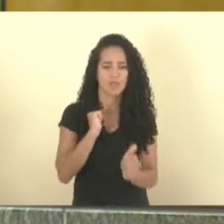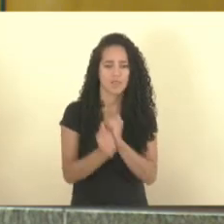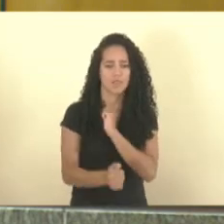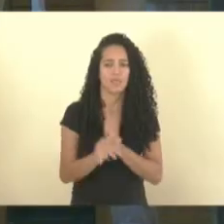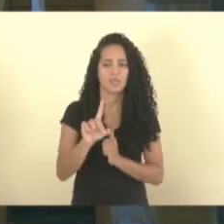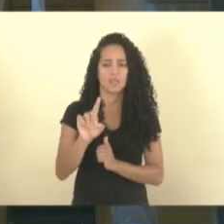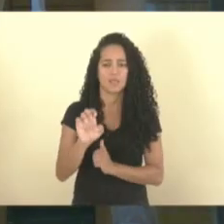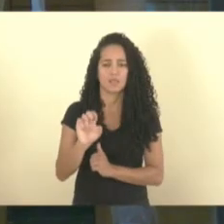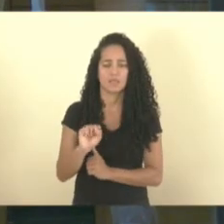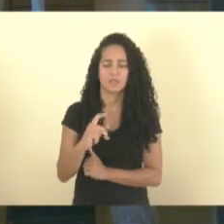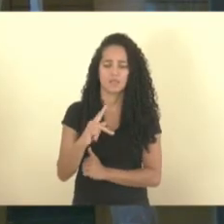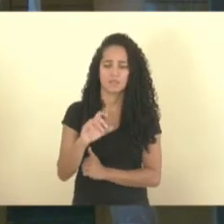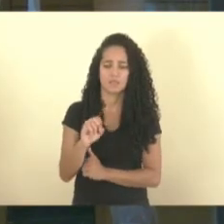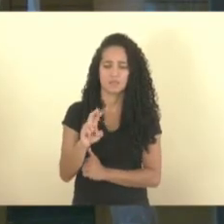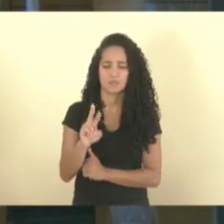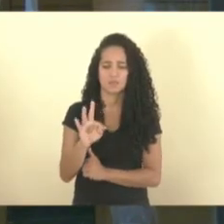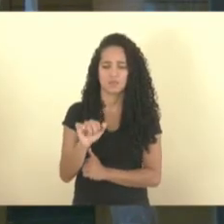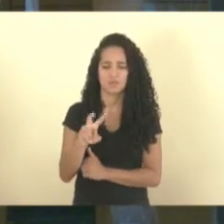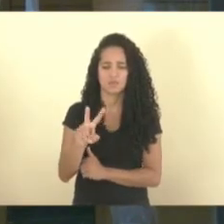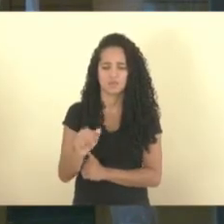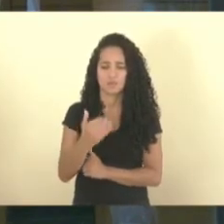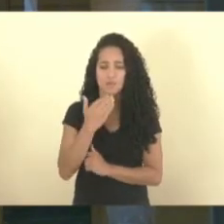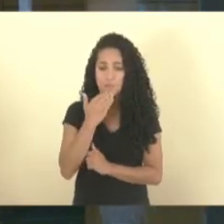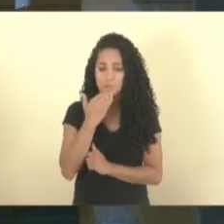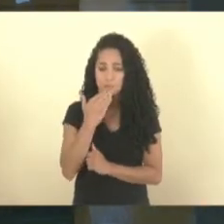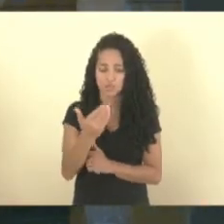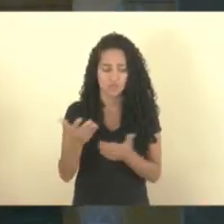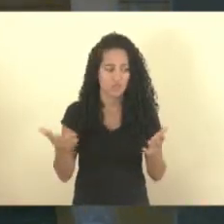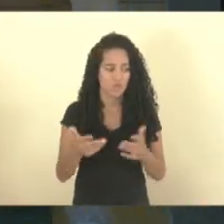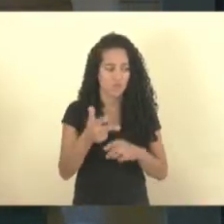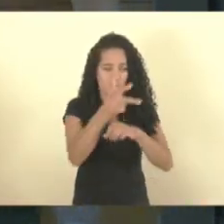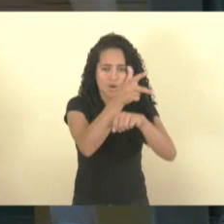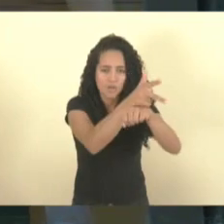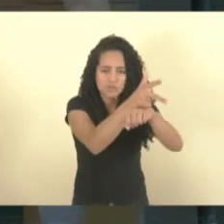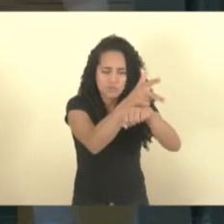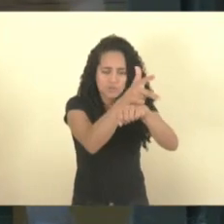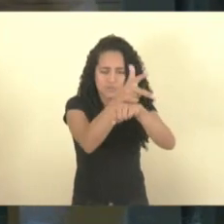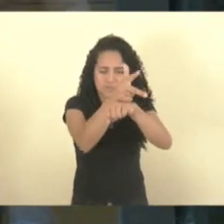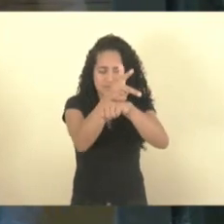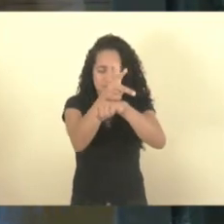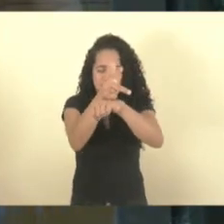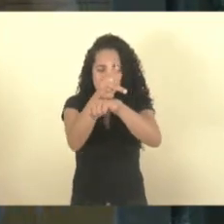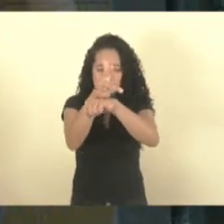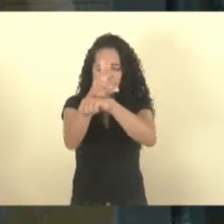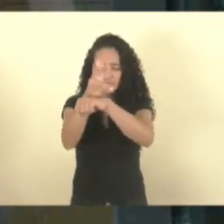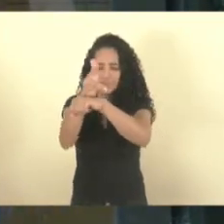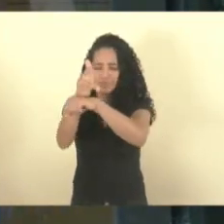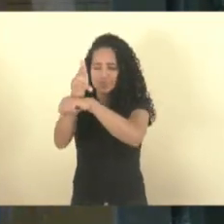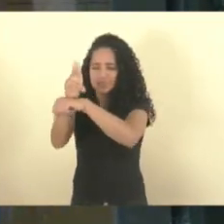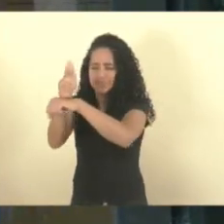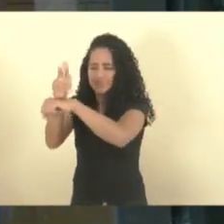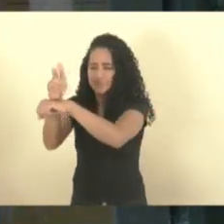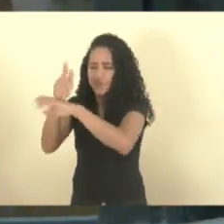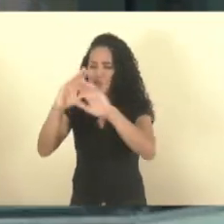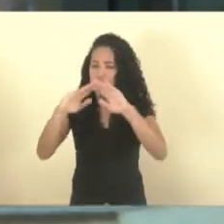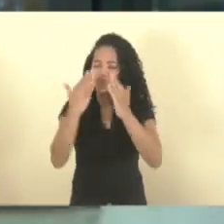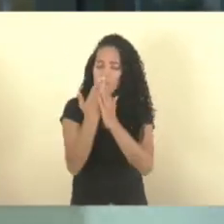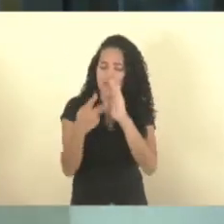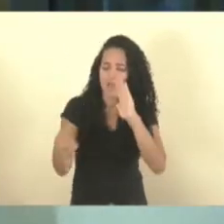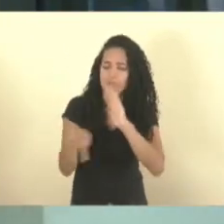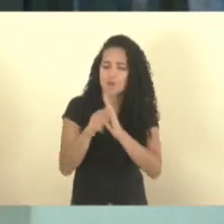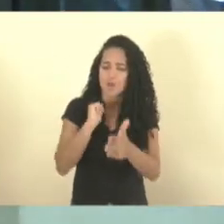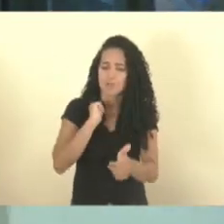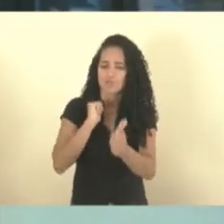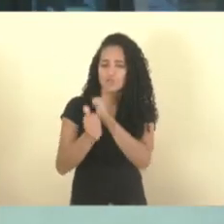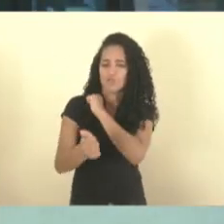Olha, vocês estão sendo agora, eu pedi a TV Assembleia, ó, TV Assembleia, registrando a presença de vocês. Essa escolinha, o esporte realmente, deputado Daria,